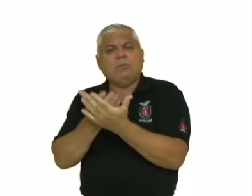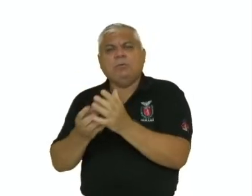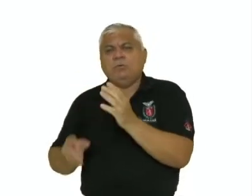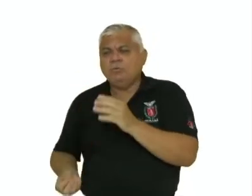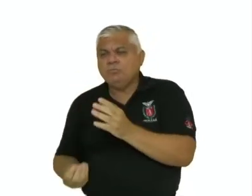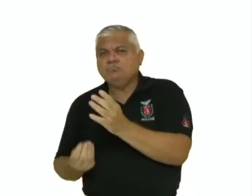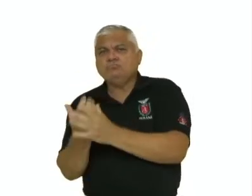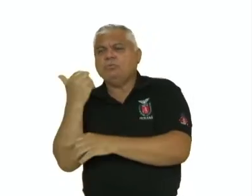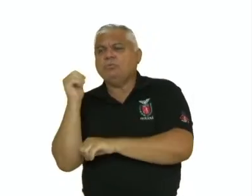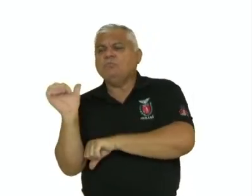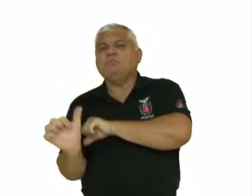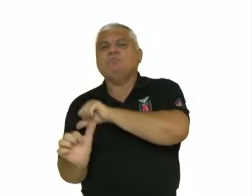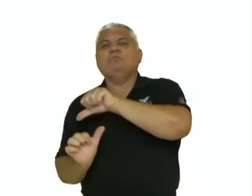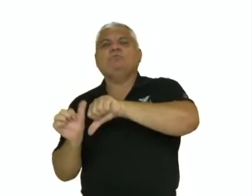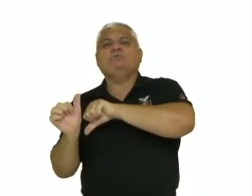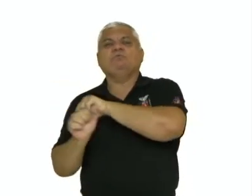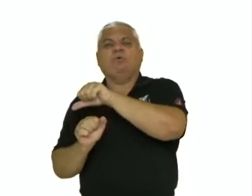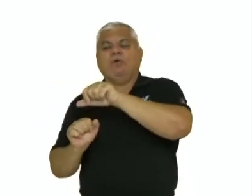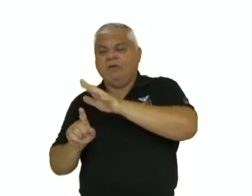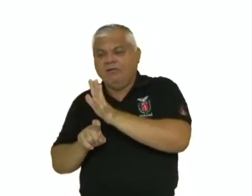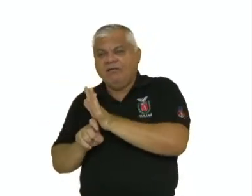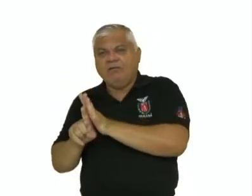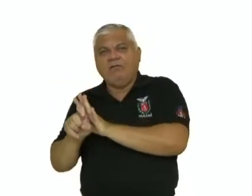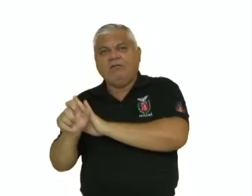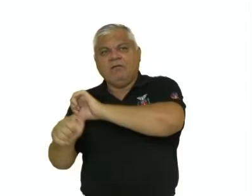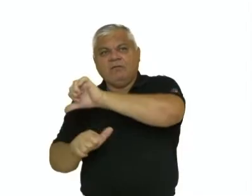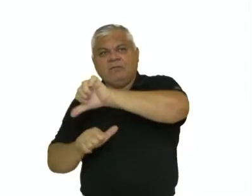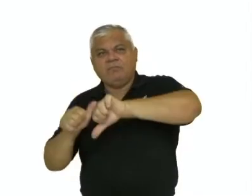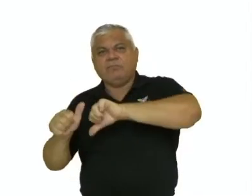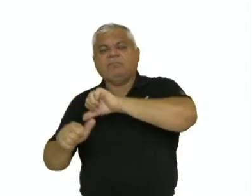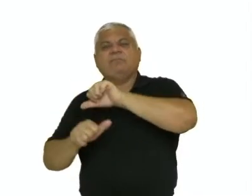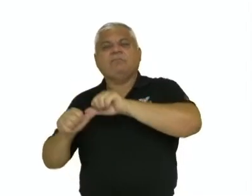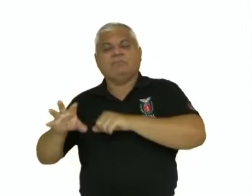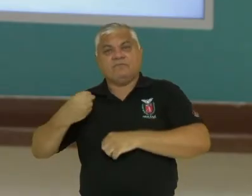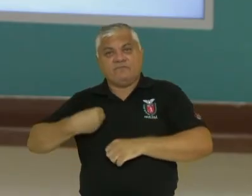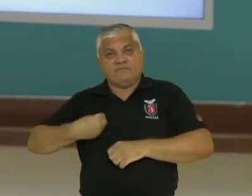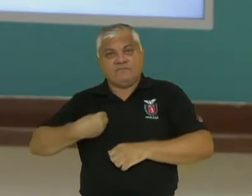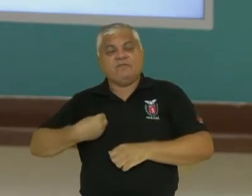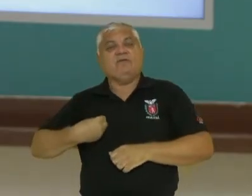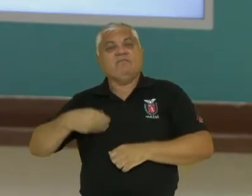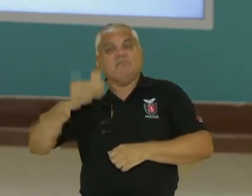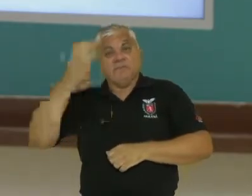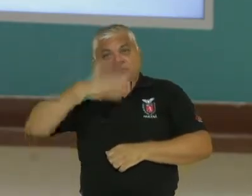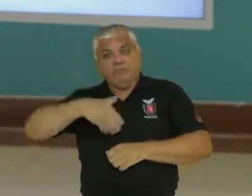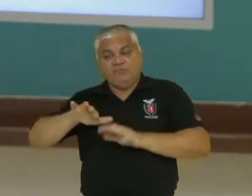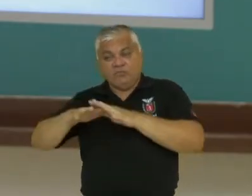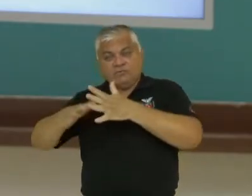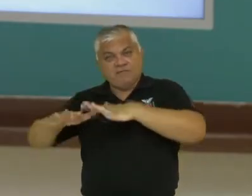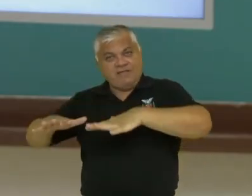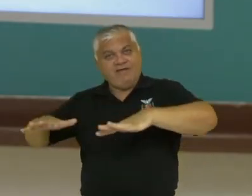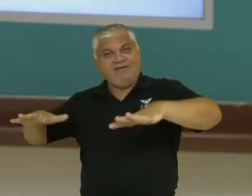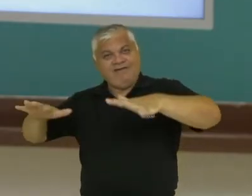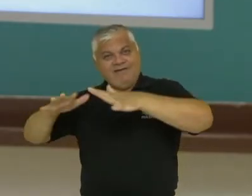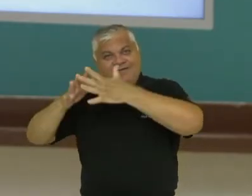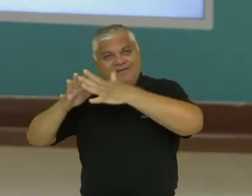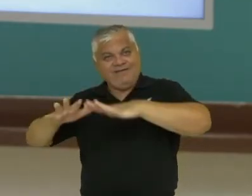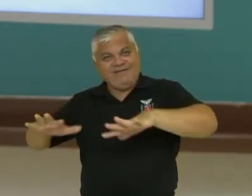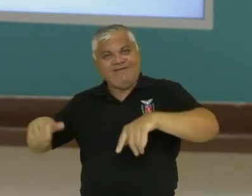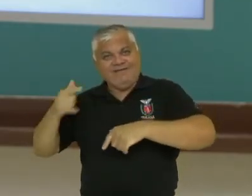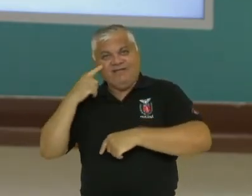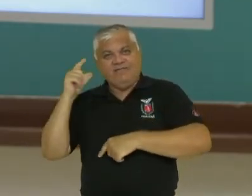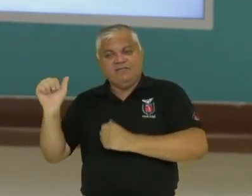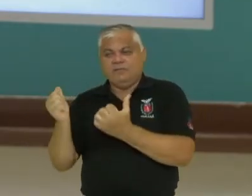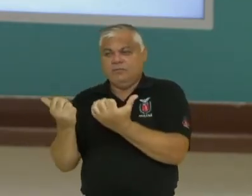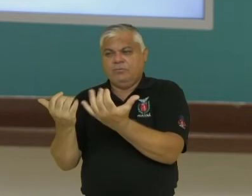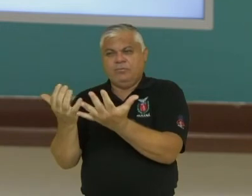de transformações de materiais presentes no oceano primitivo. Então aqui para a gente ter uma